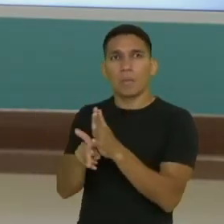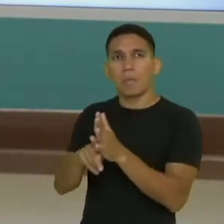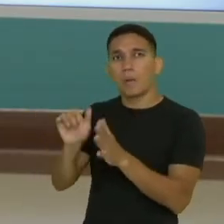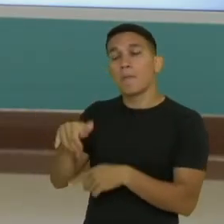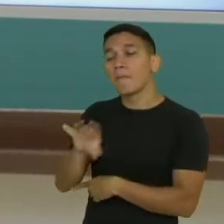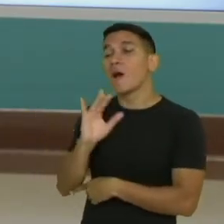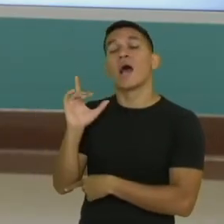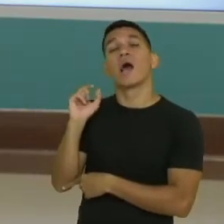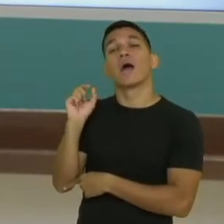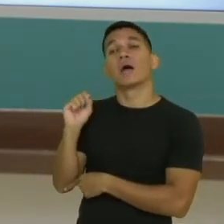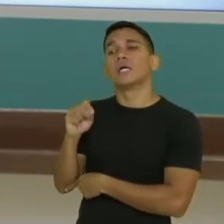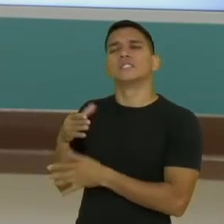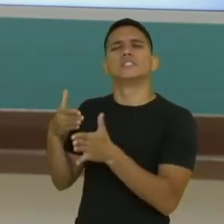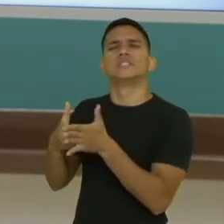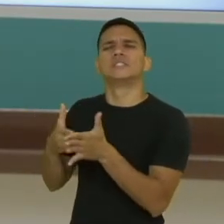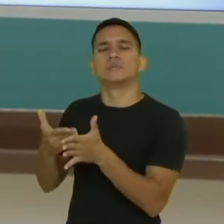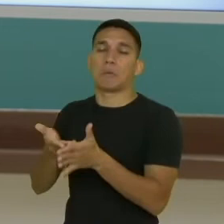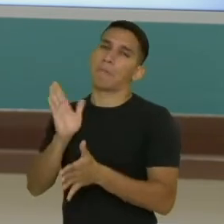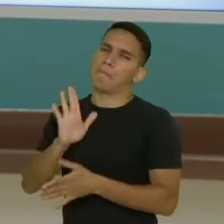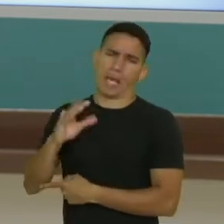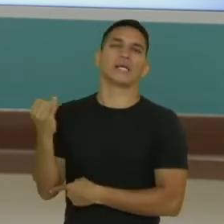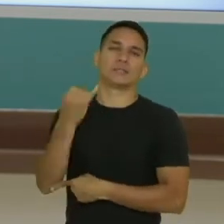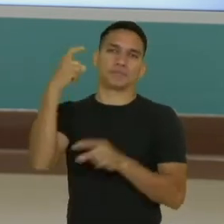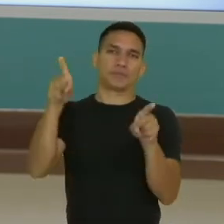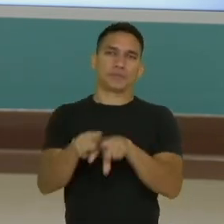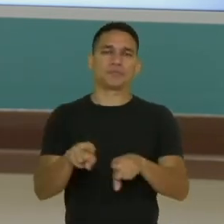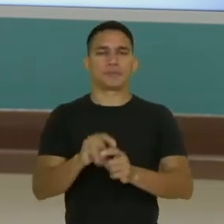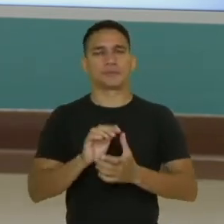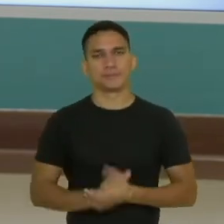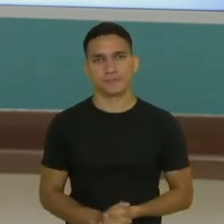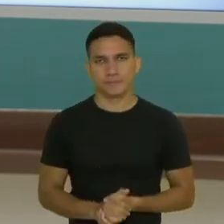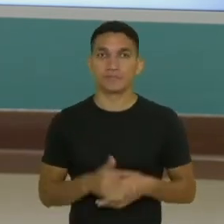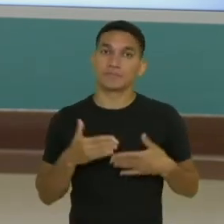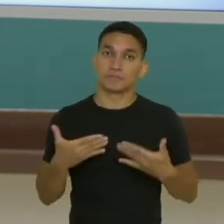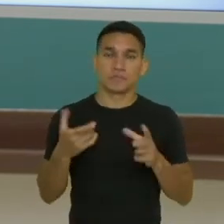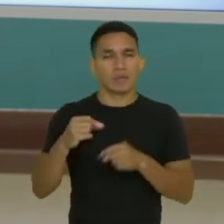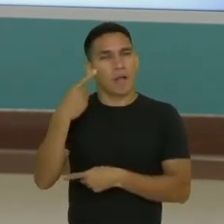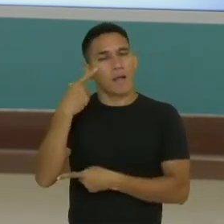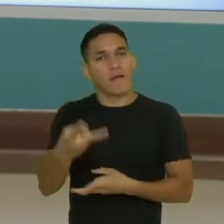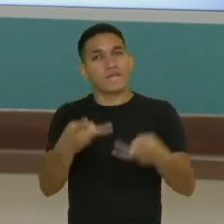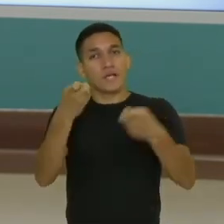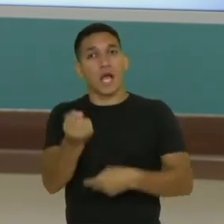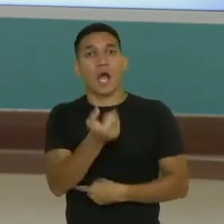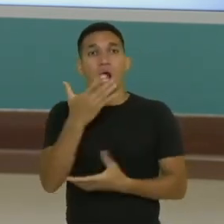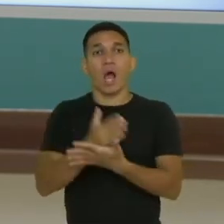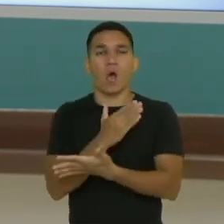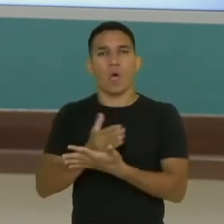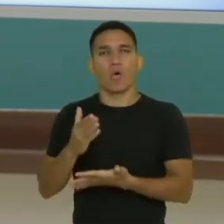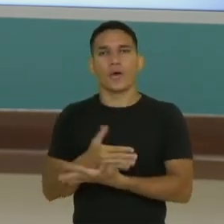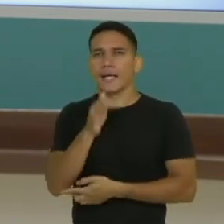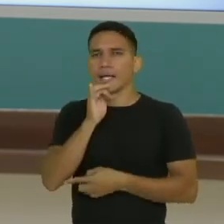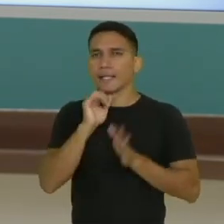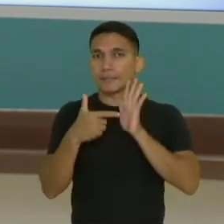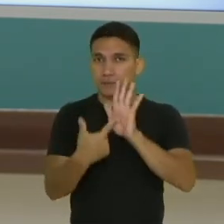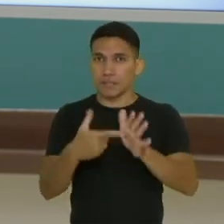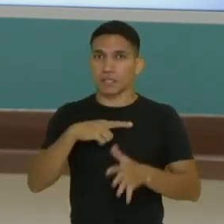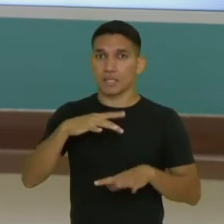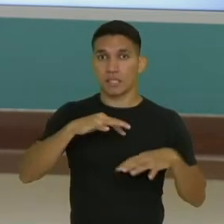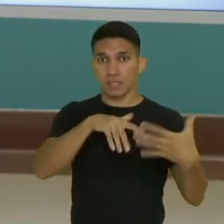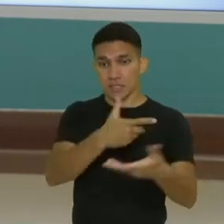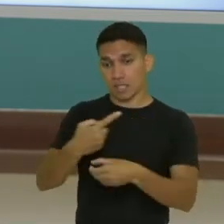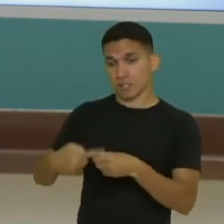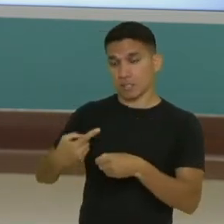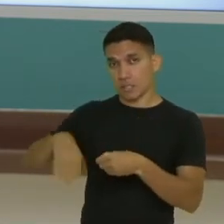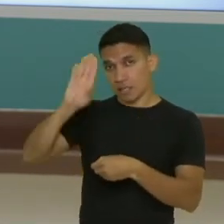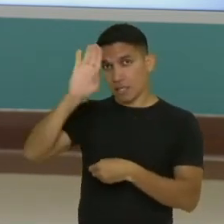limitado, mas ainda assim muito importantes. Bem, veja alguns exemplos. Quando nós falamos de cidade global do grupo